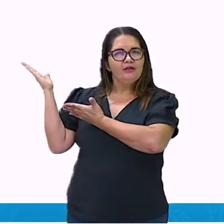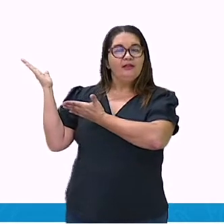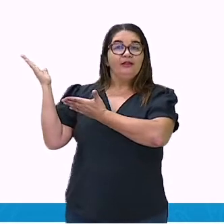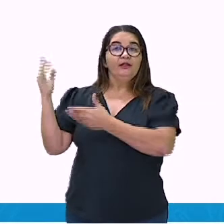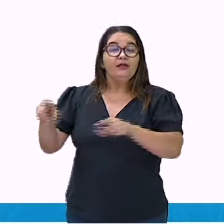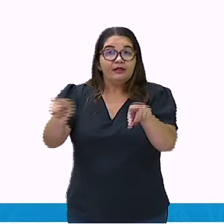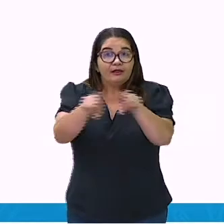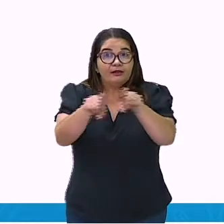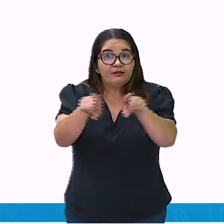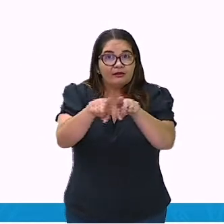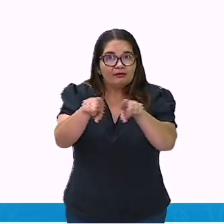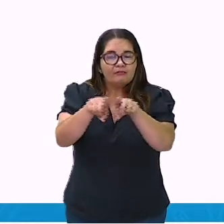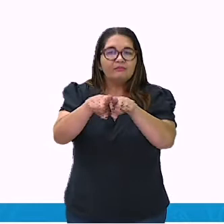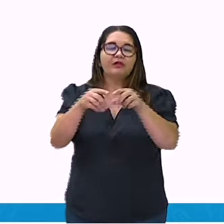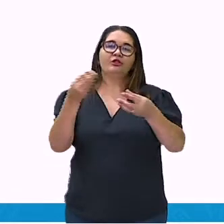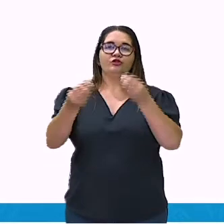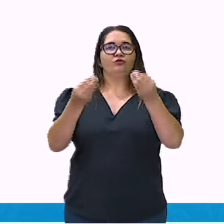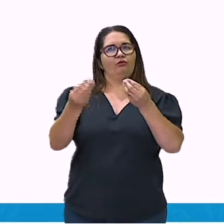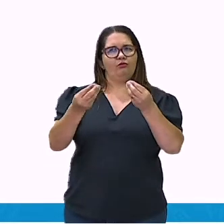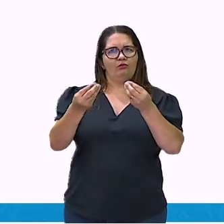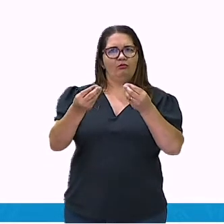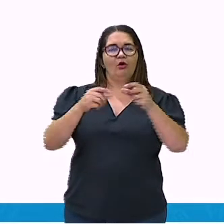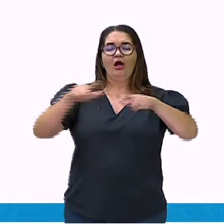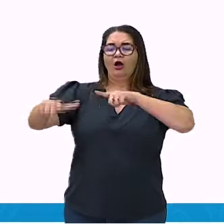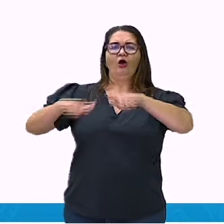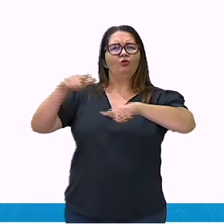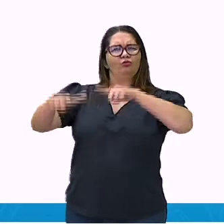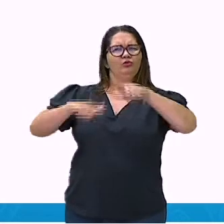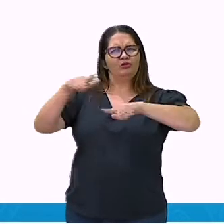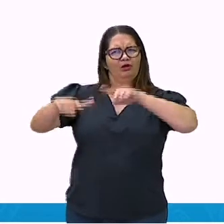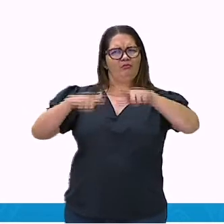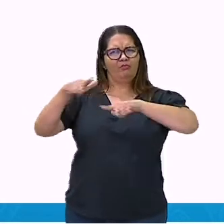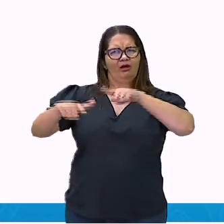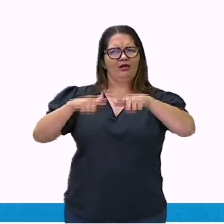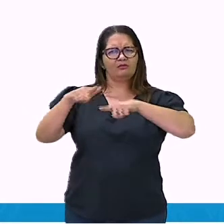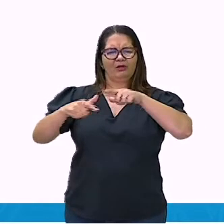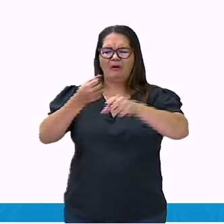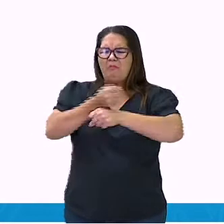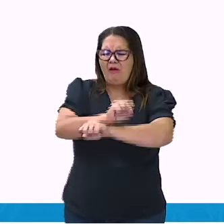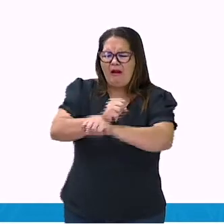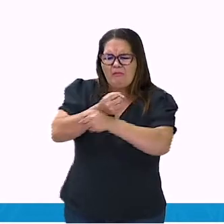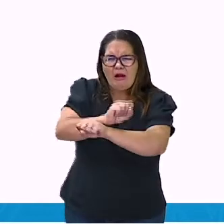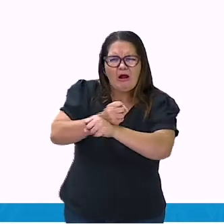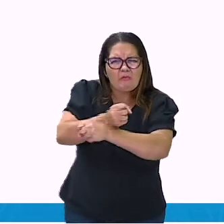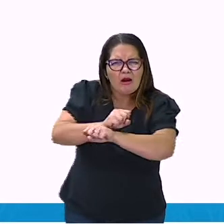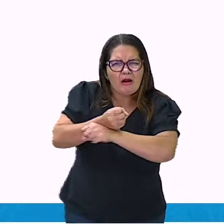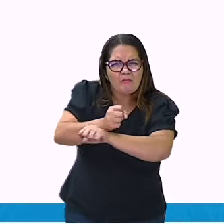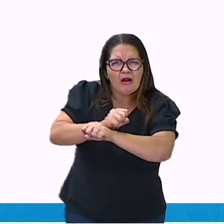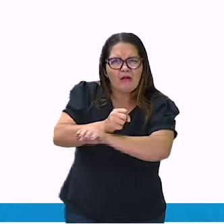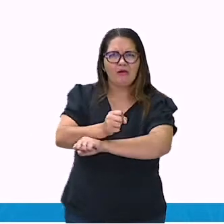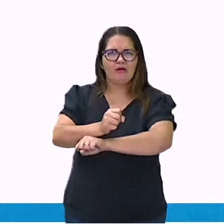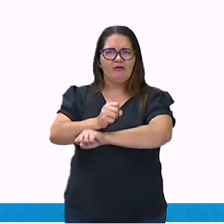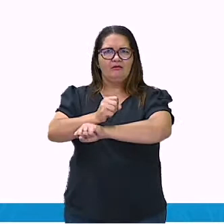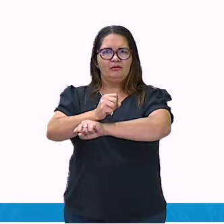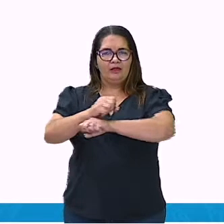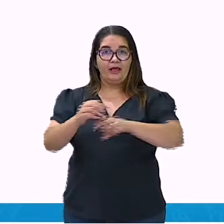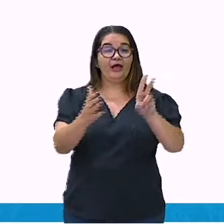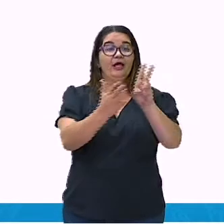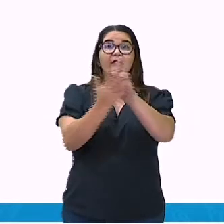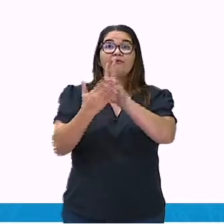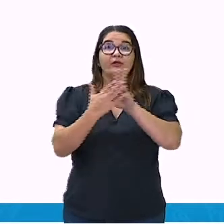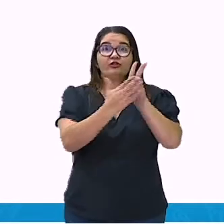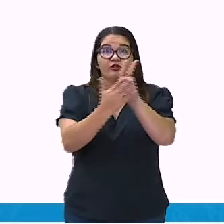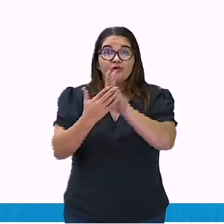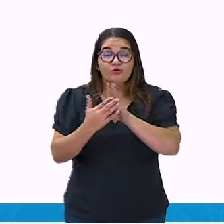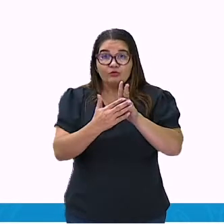E também uma forma de trabalho compulsório praticada entre os incas.